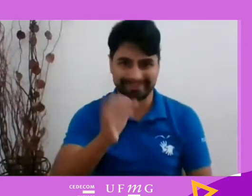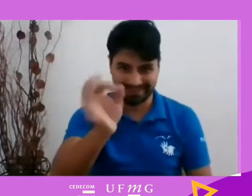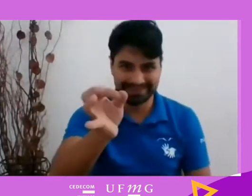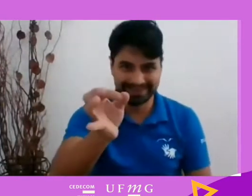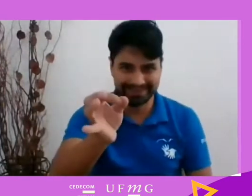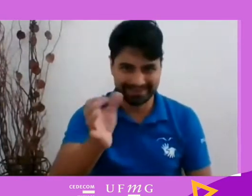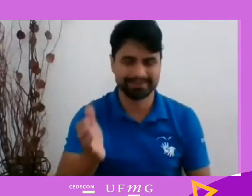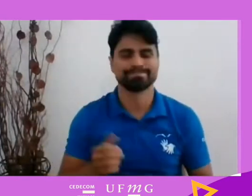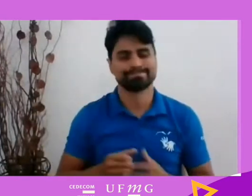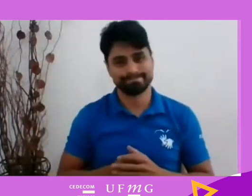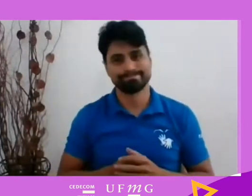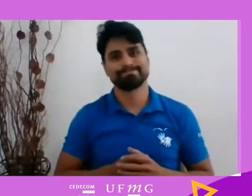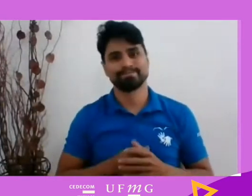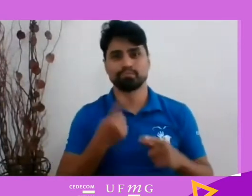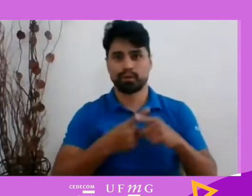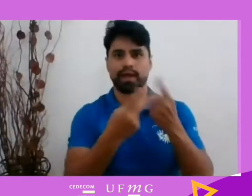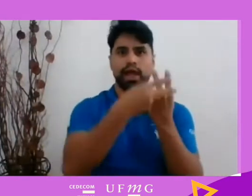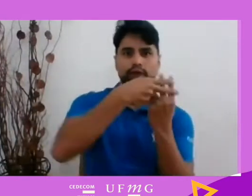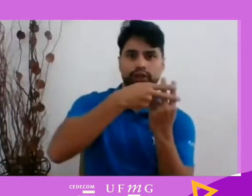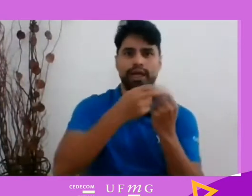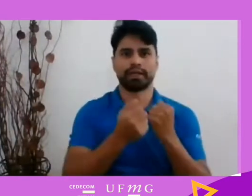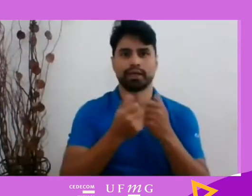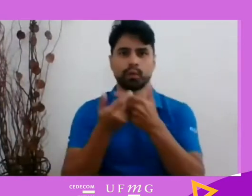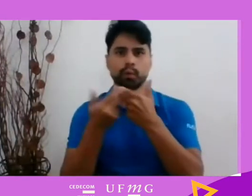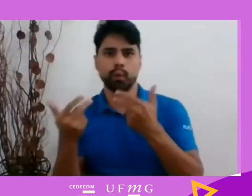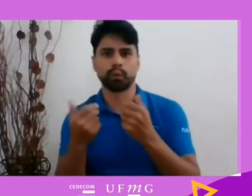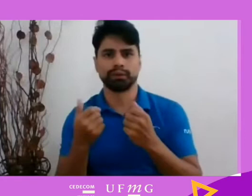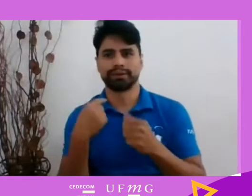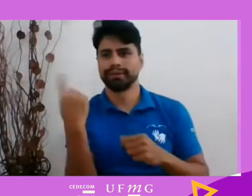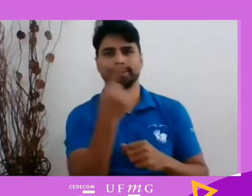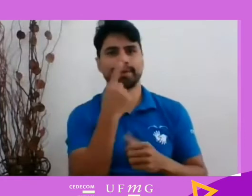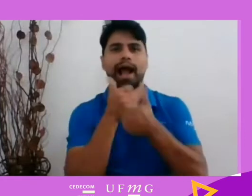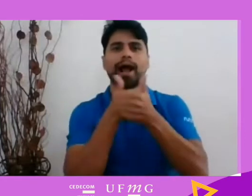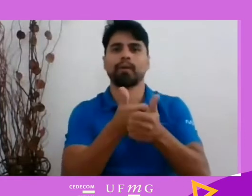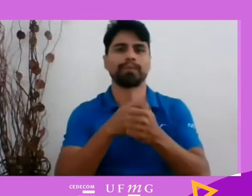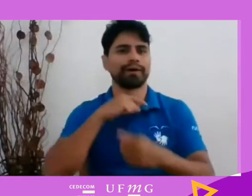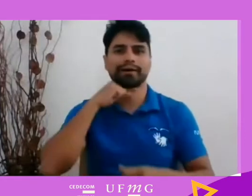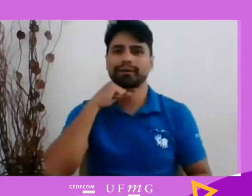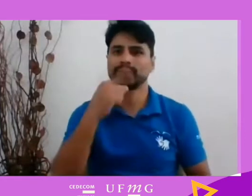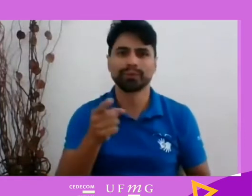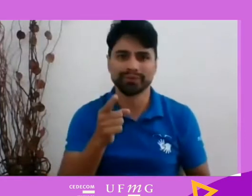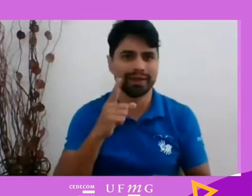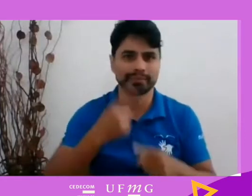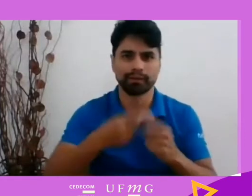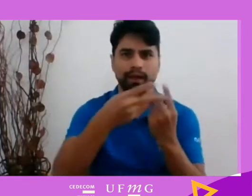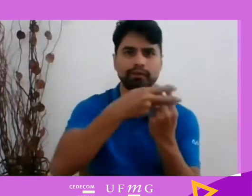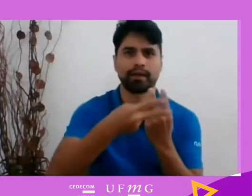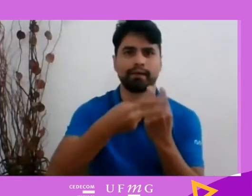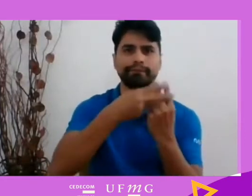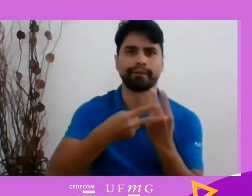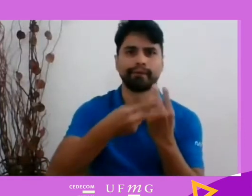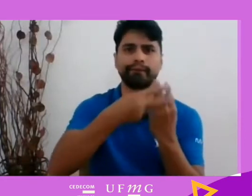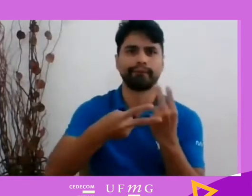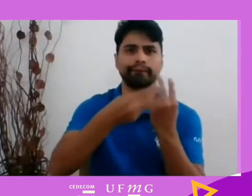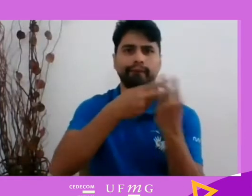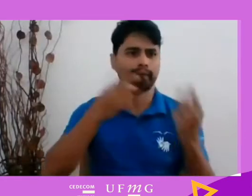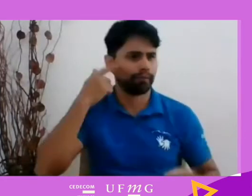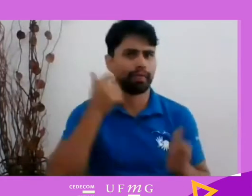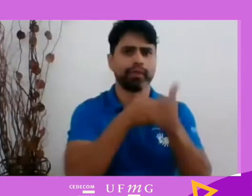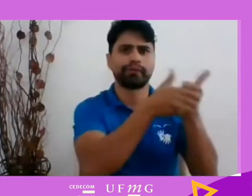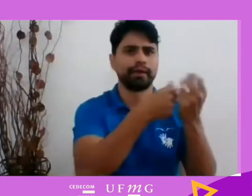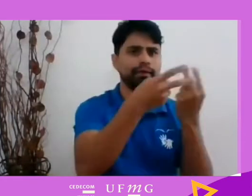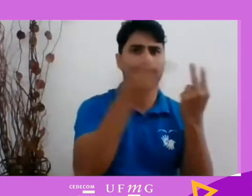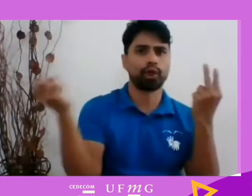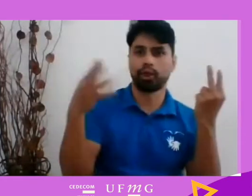cada coisa num tempo grande, assim, exatamente por conta disso, porque é tudo muito veloz. De que maneira, porque essa é